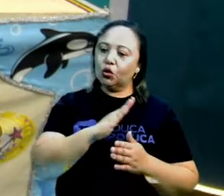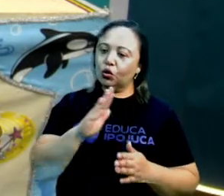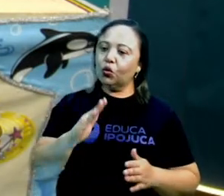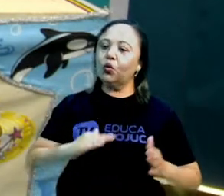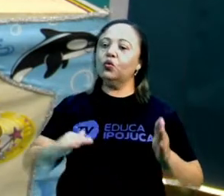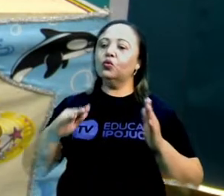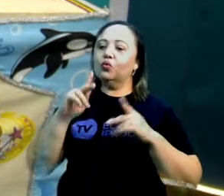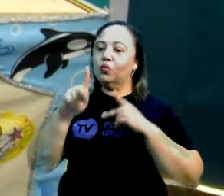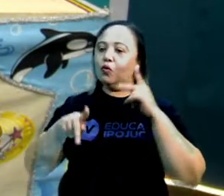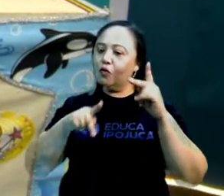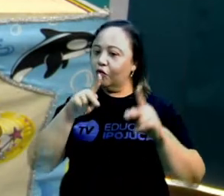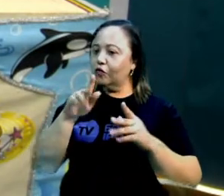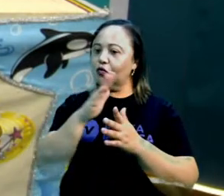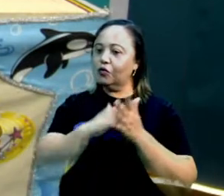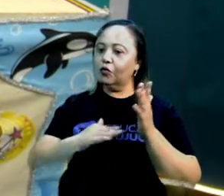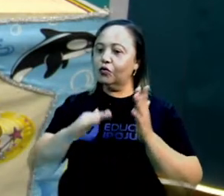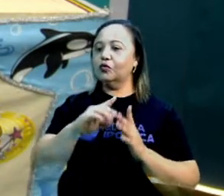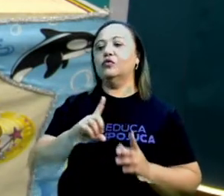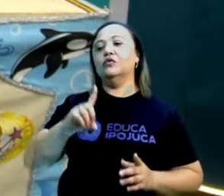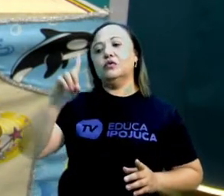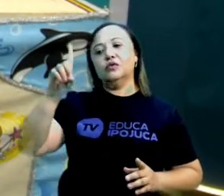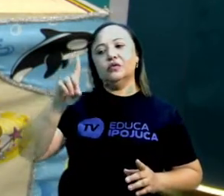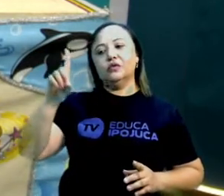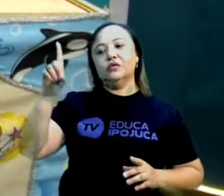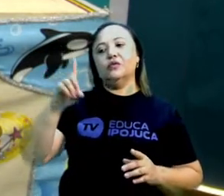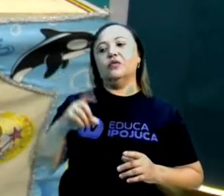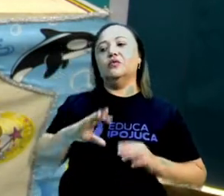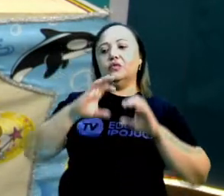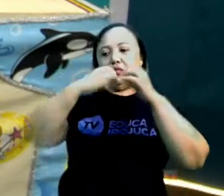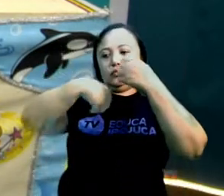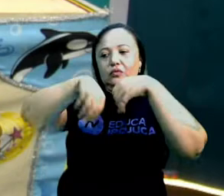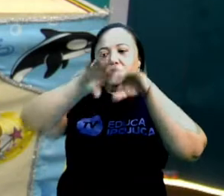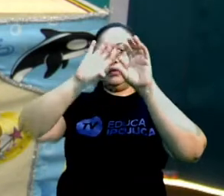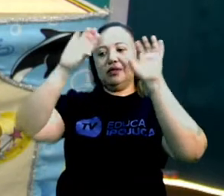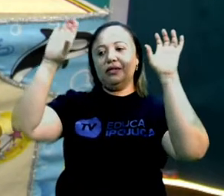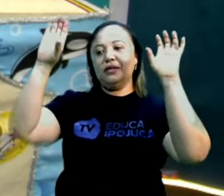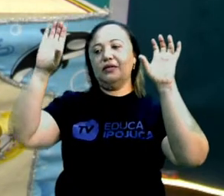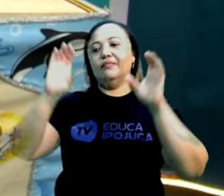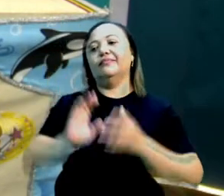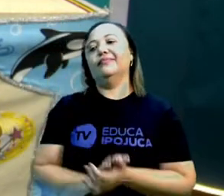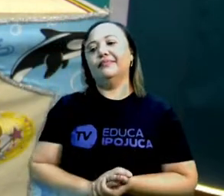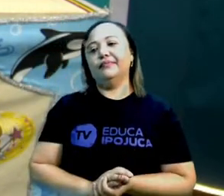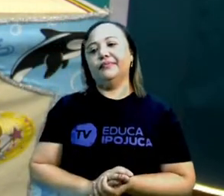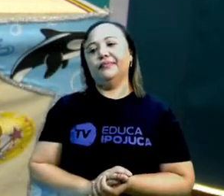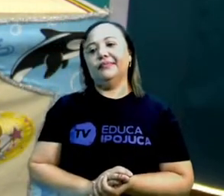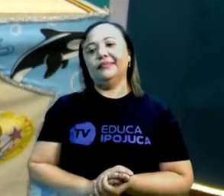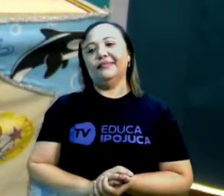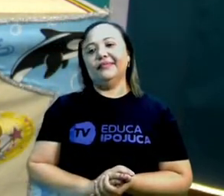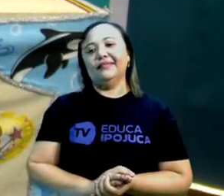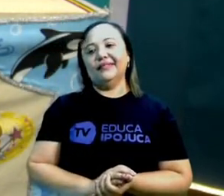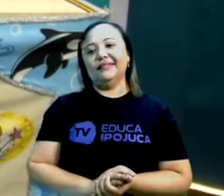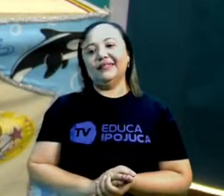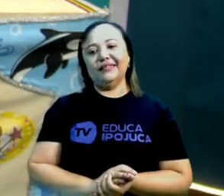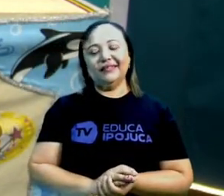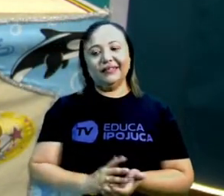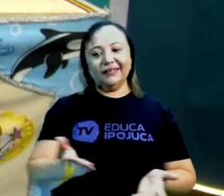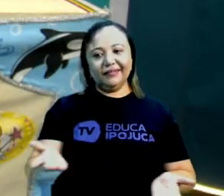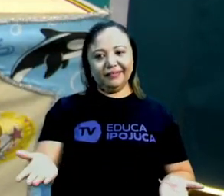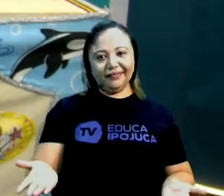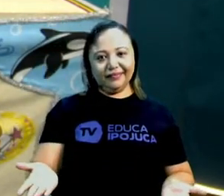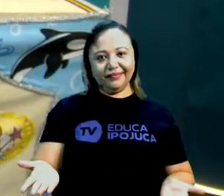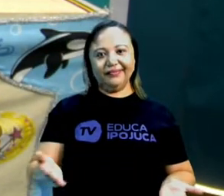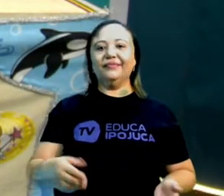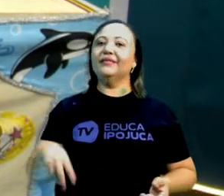a adorar o Deus dos céus, ao Deus que Jonas pregou. Uhum. Tá certo? Certo. Pronto. Então,